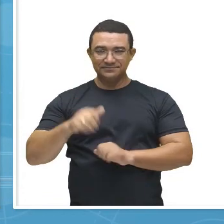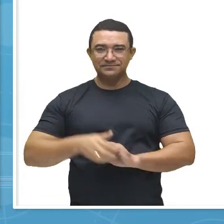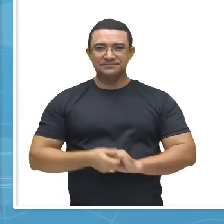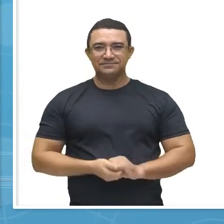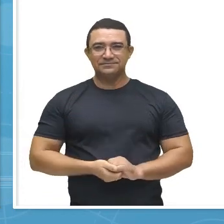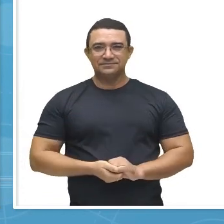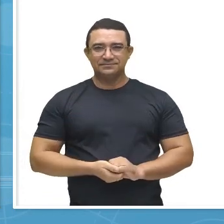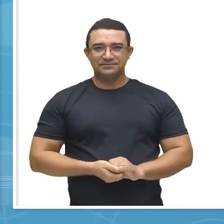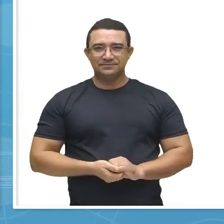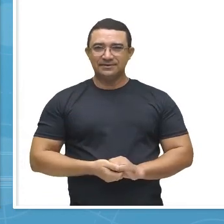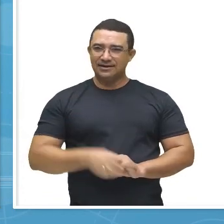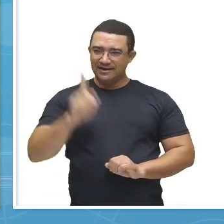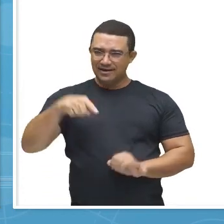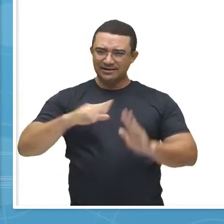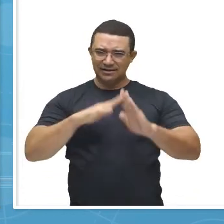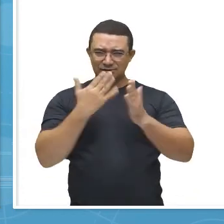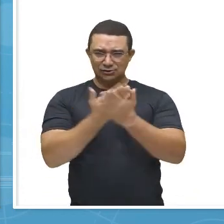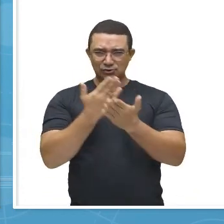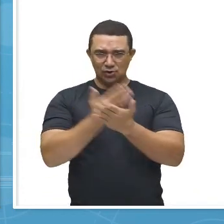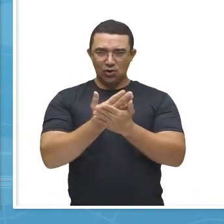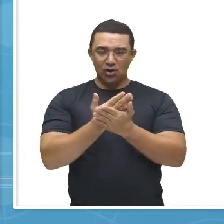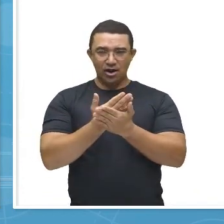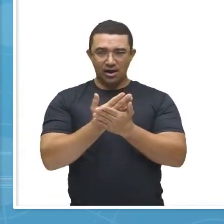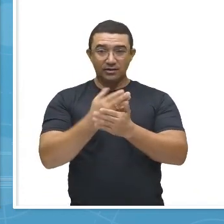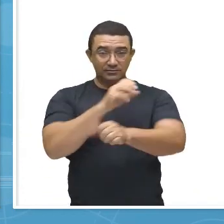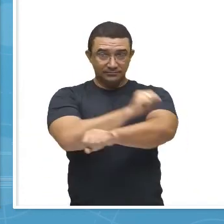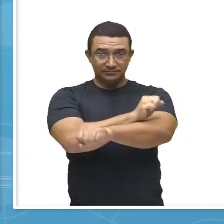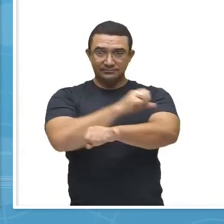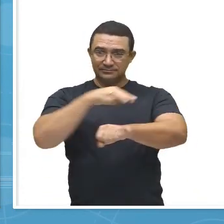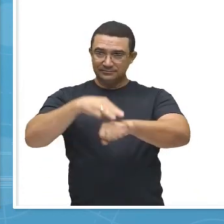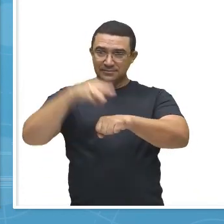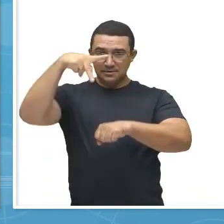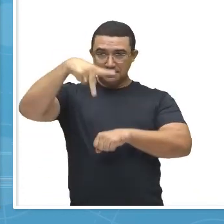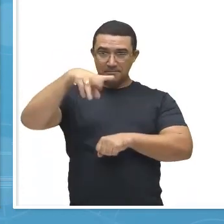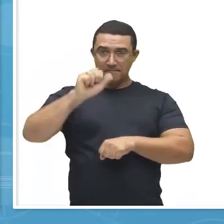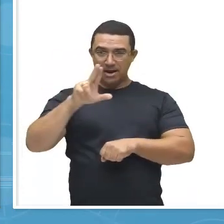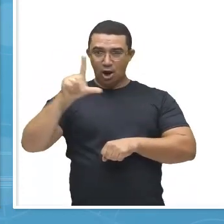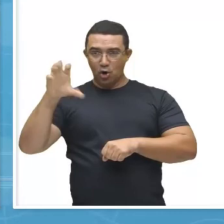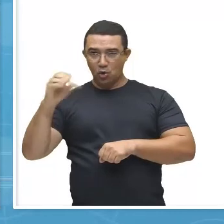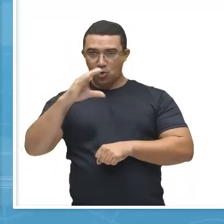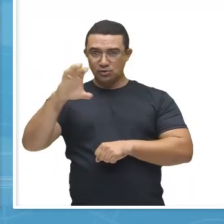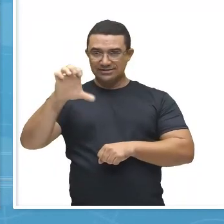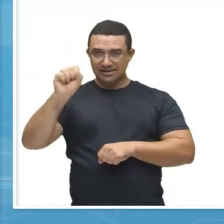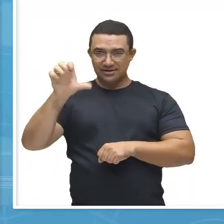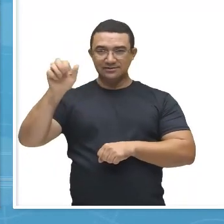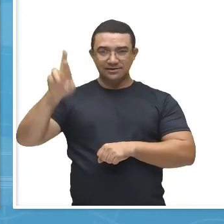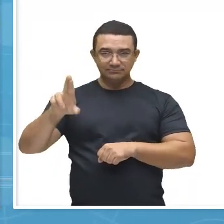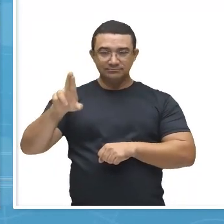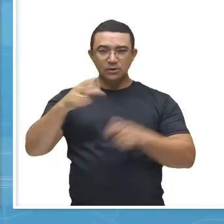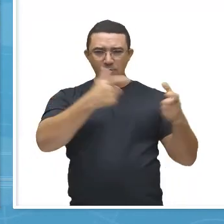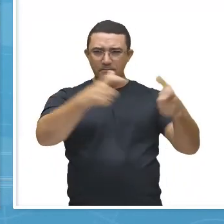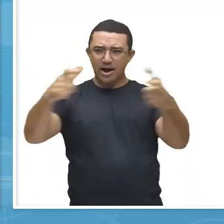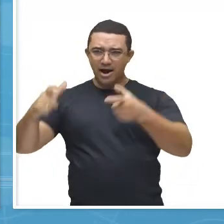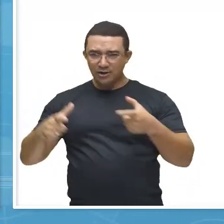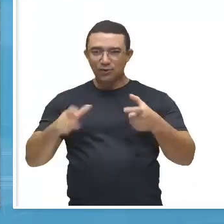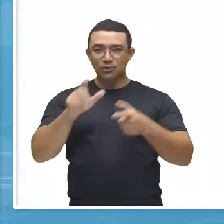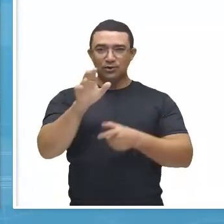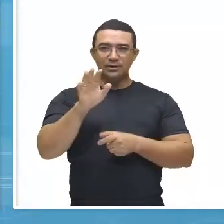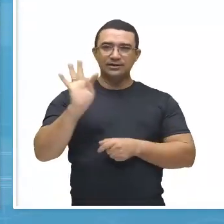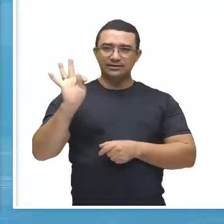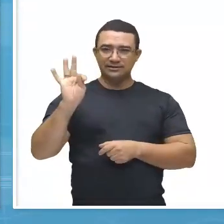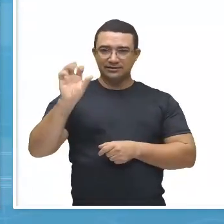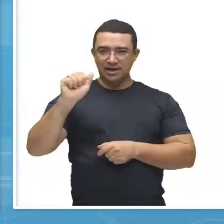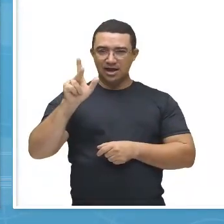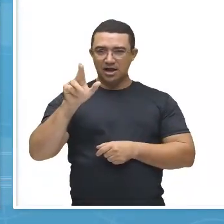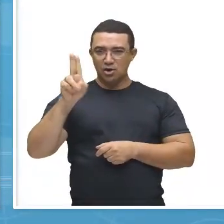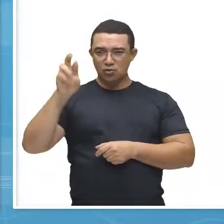Paulino, lá da Escola Municipal Professor Paulo César de da Silva Nonato, lá no bairro do Tarumã, Um grande abraço